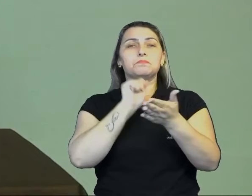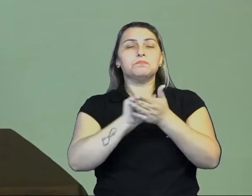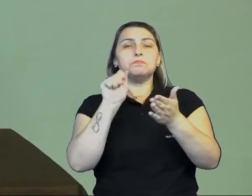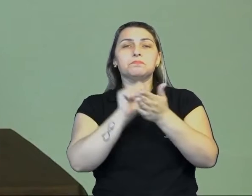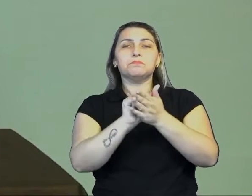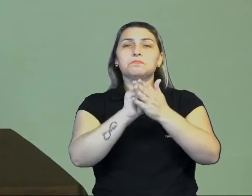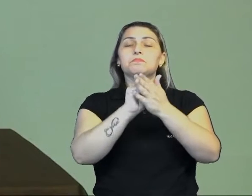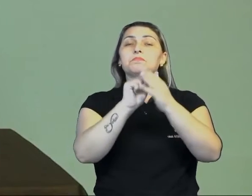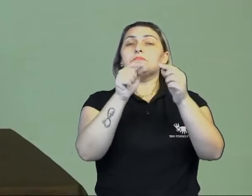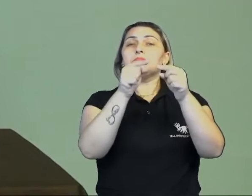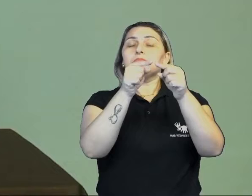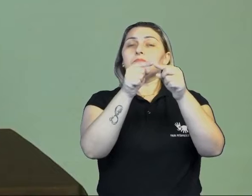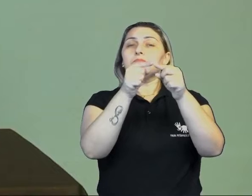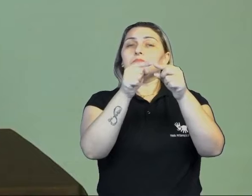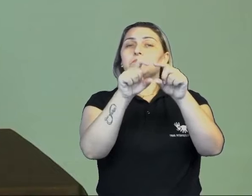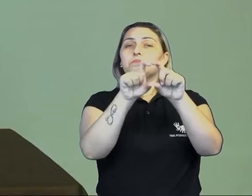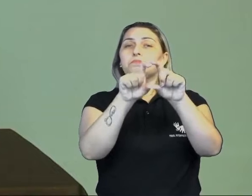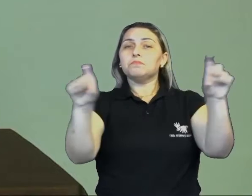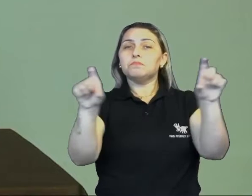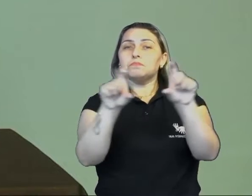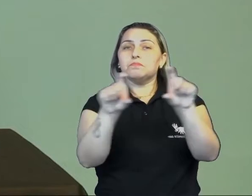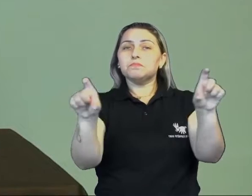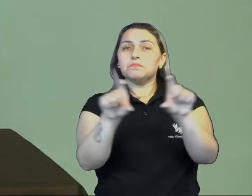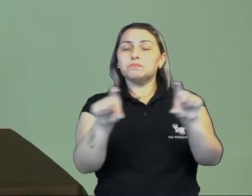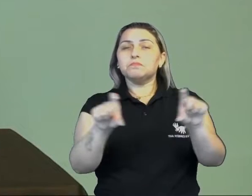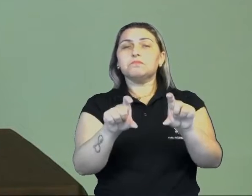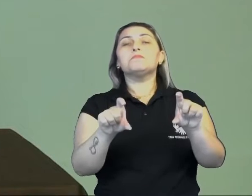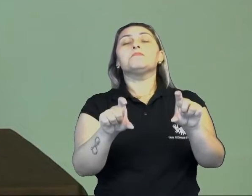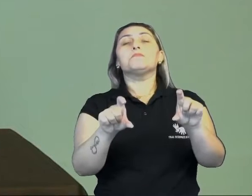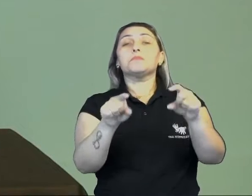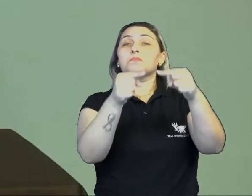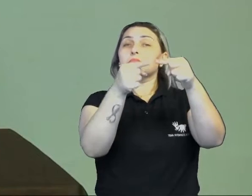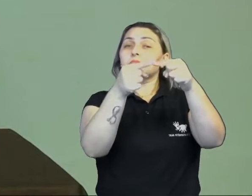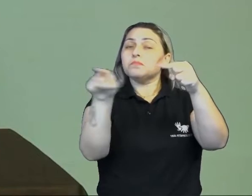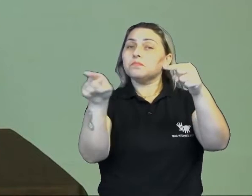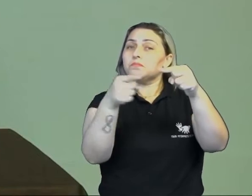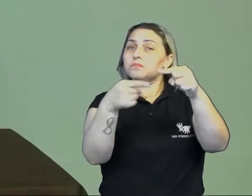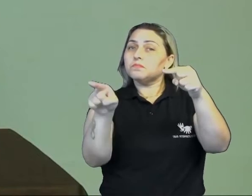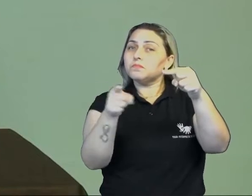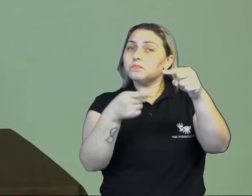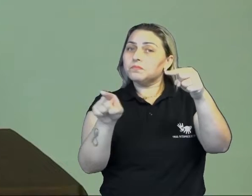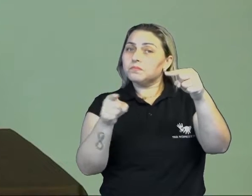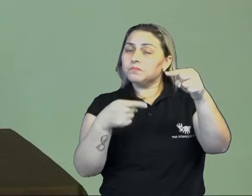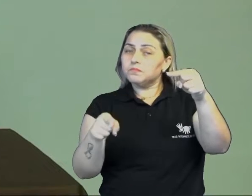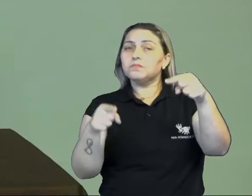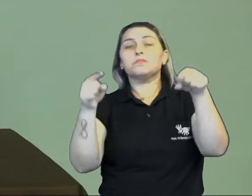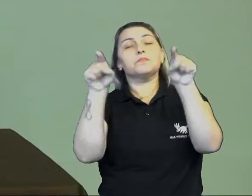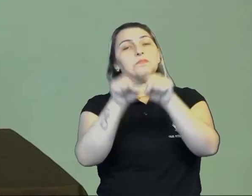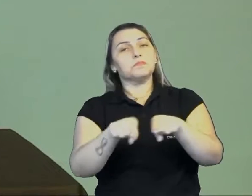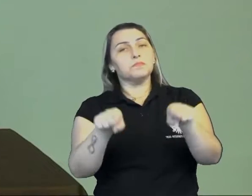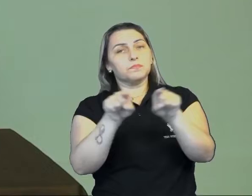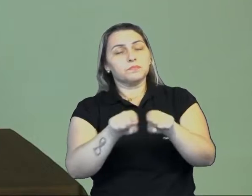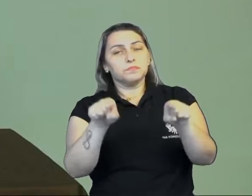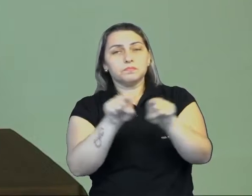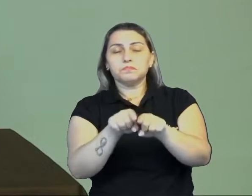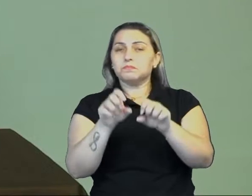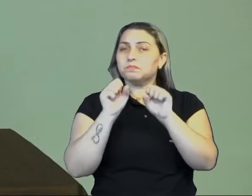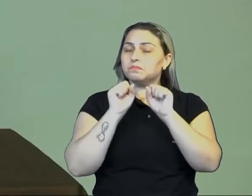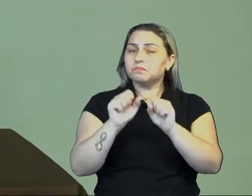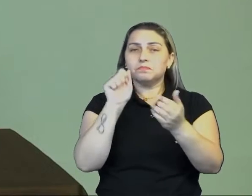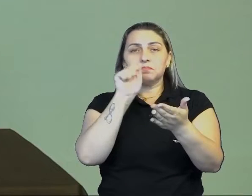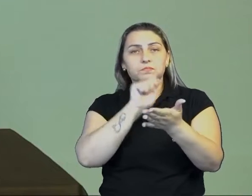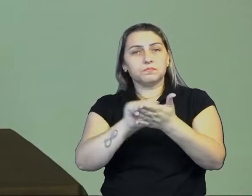em verso, esse conjunto de versos, eles formam uma estrofe, e também, né, ele pode